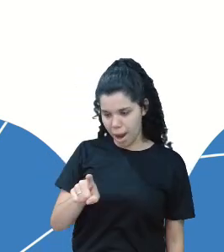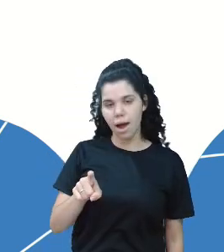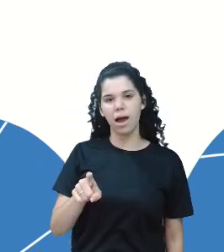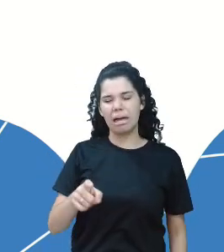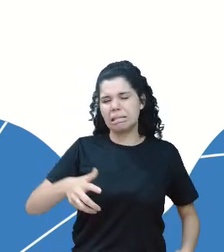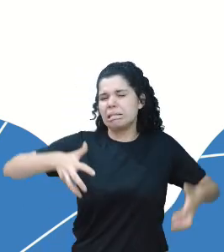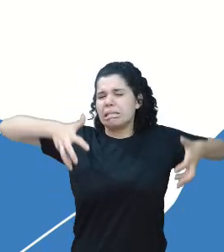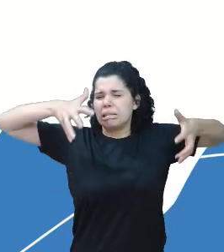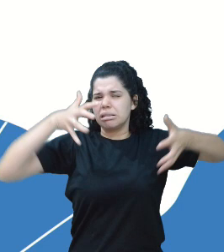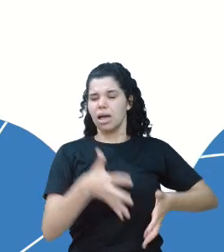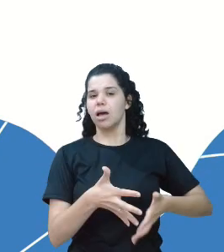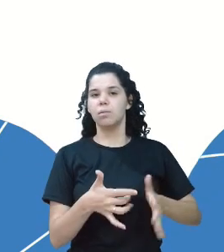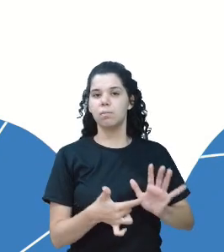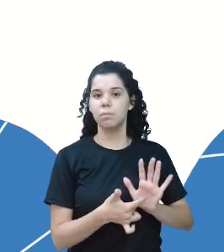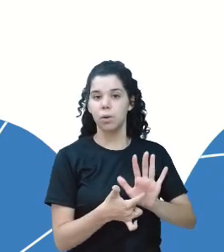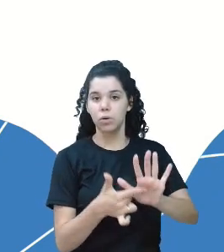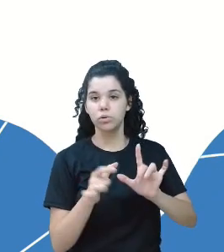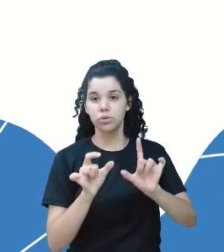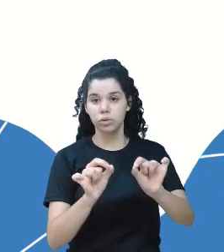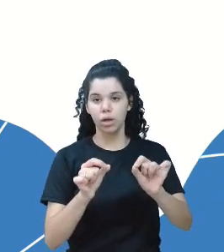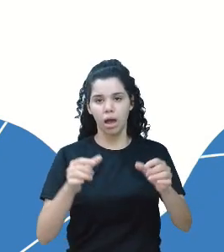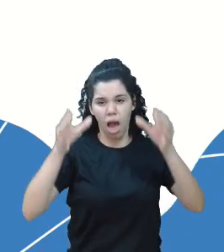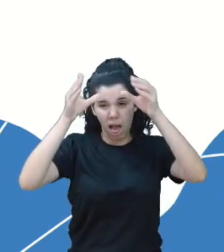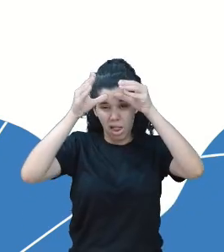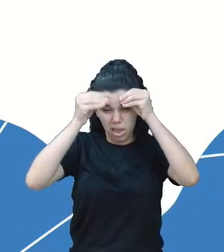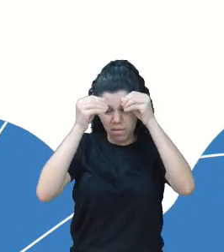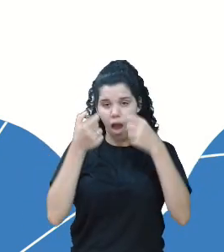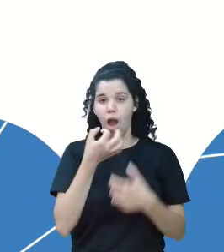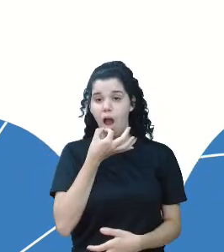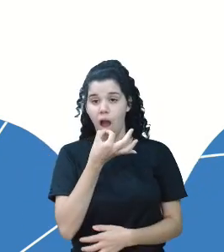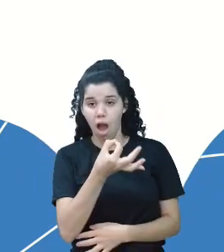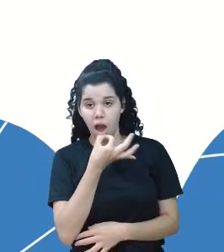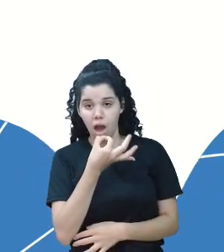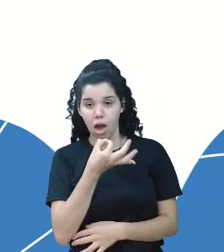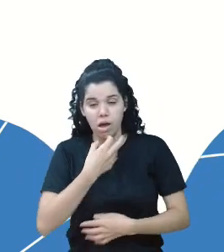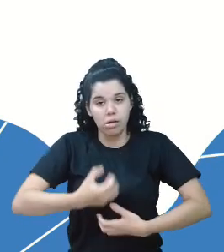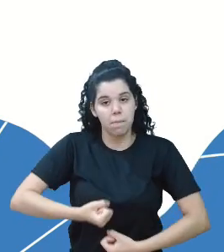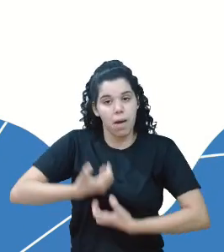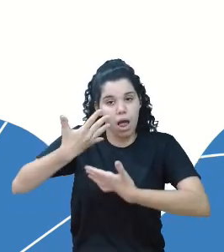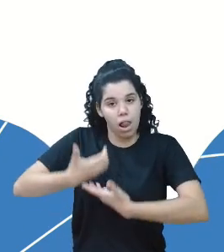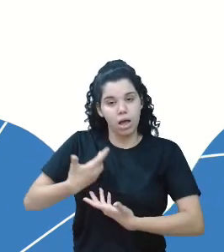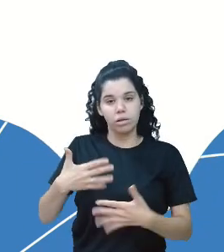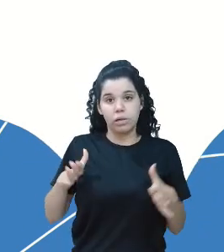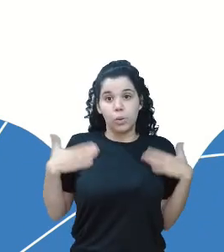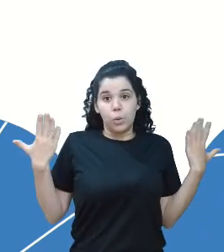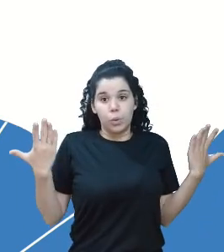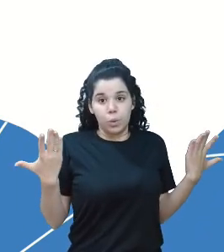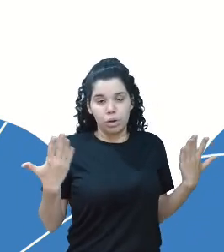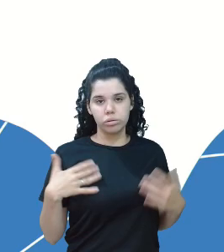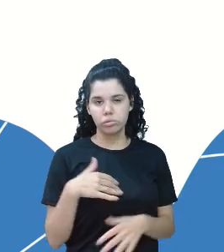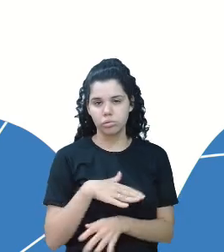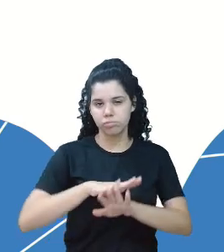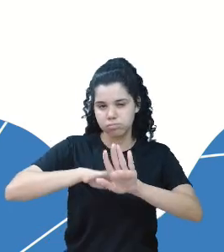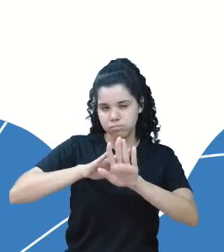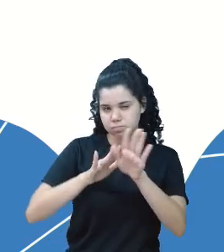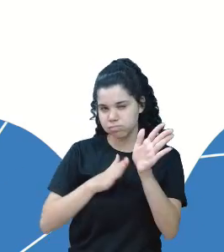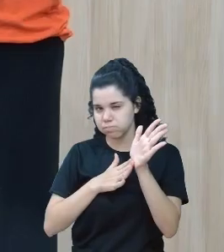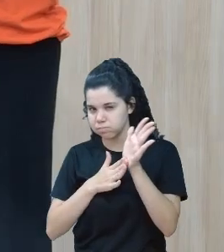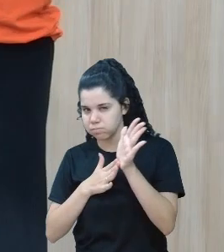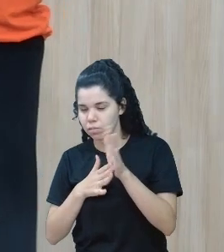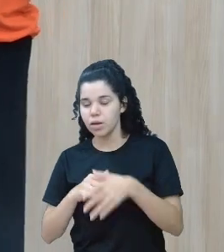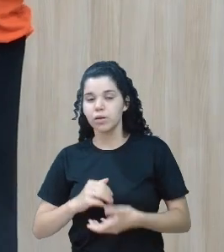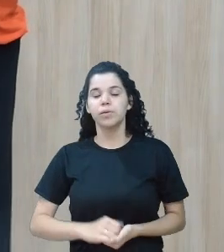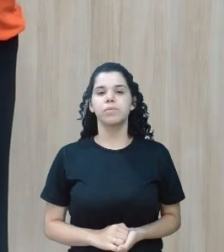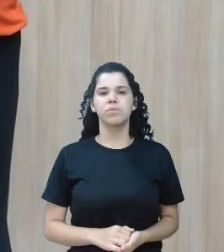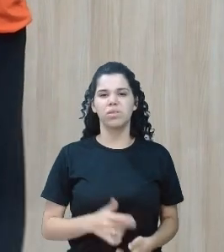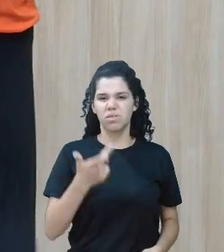chato reforça a ideia de alívio, crítica, entusiasmo, espanto e mistério. Minha gente, quando você